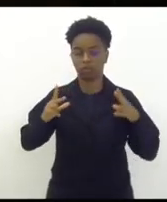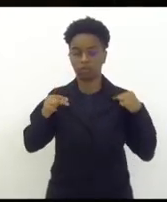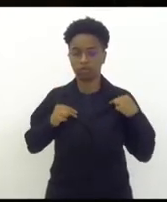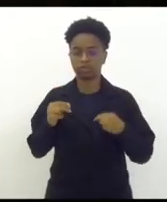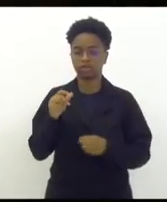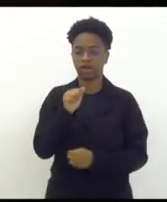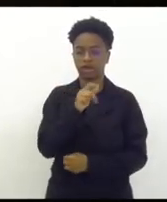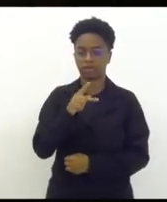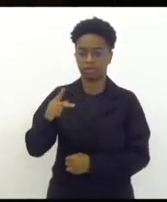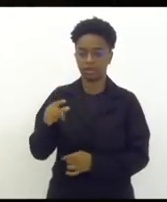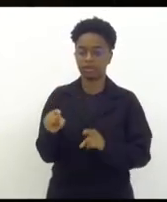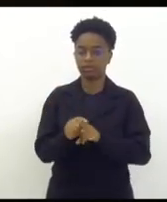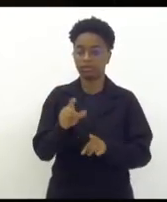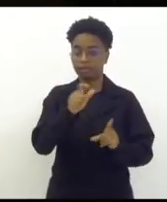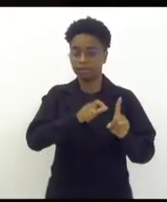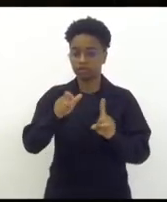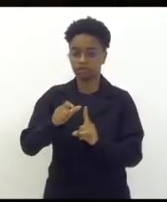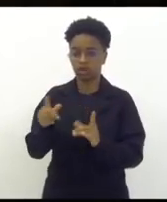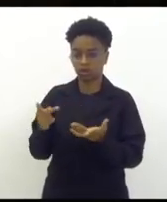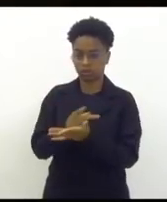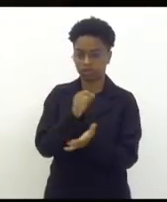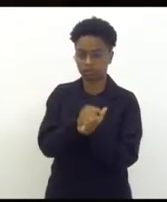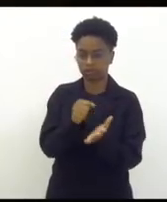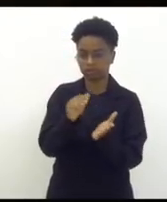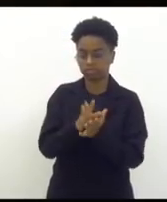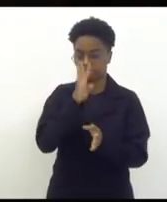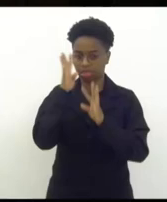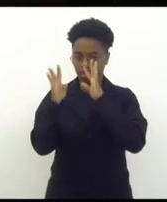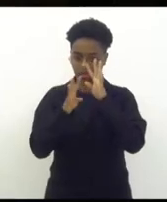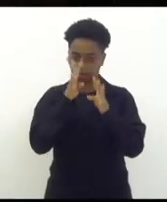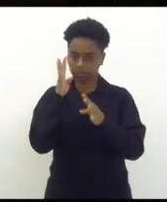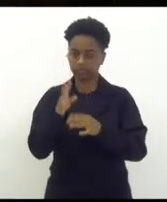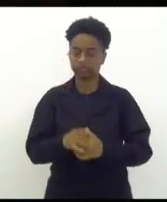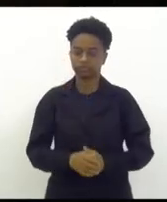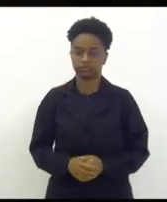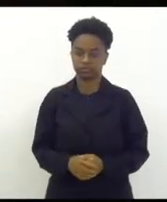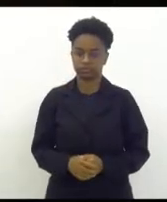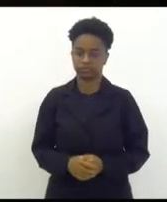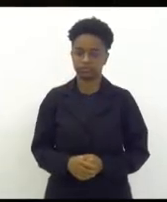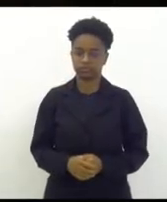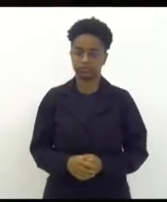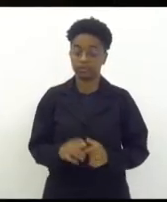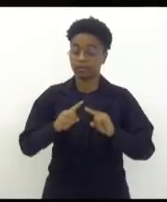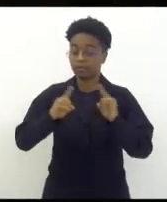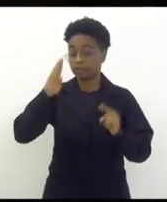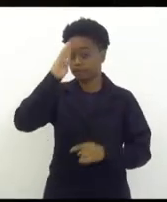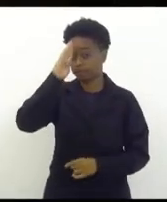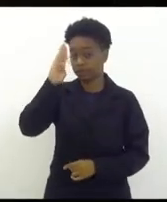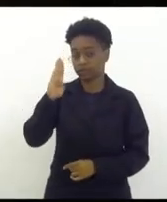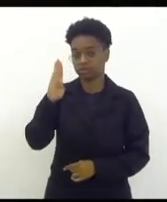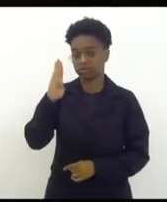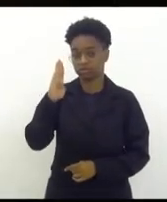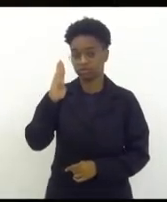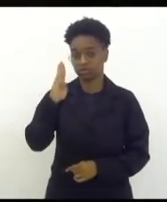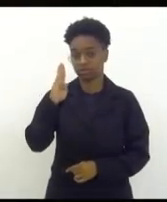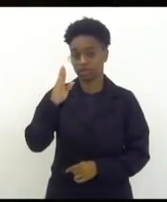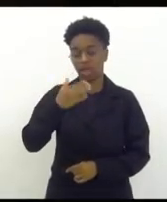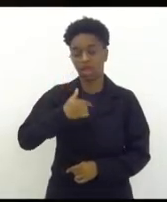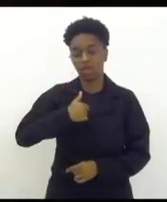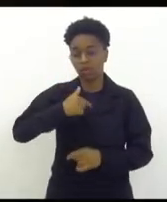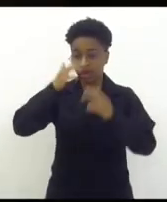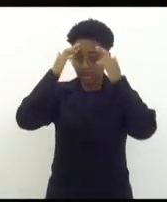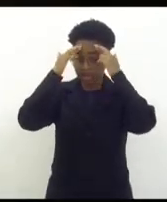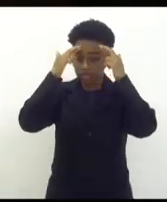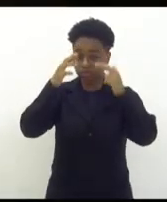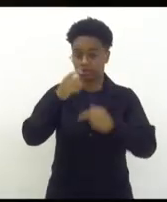as pessoas que são multadas aleatoriamente arbitrariamente mas sobretudo fica o meu respeito a